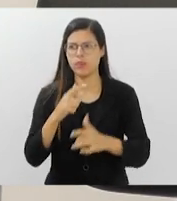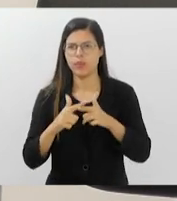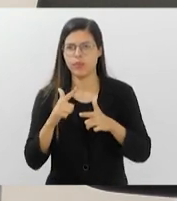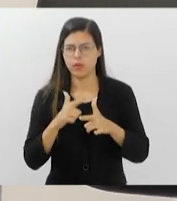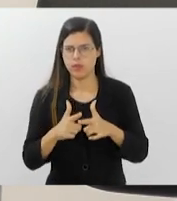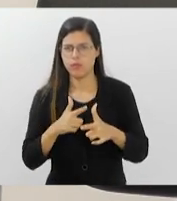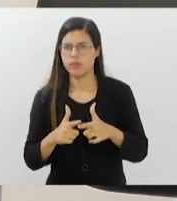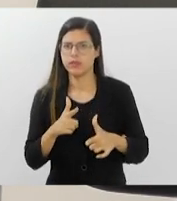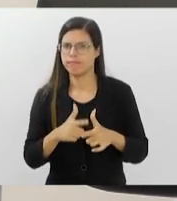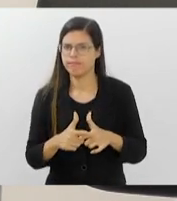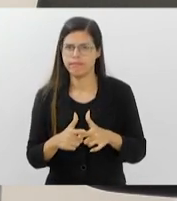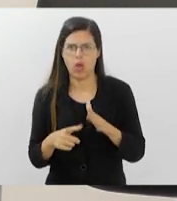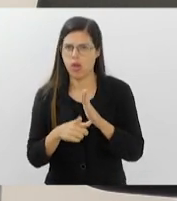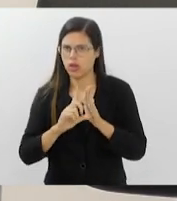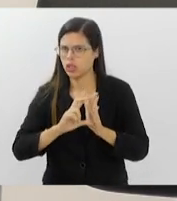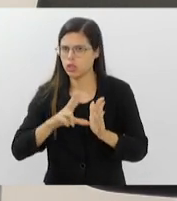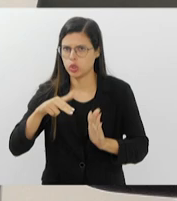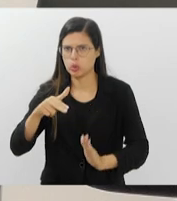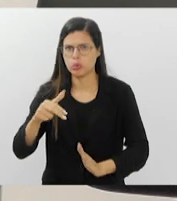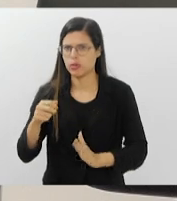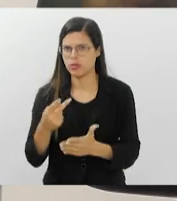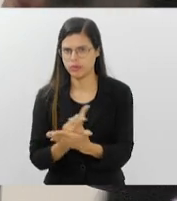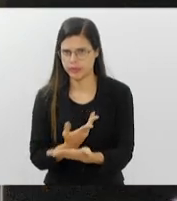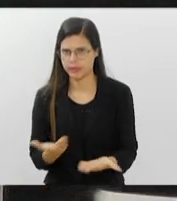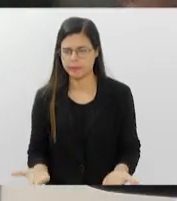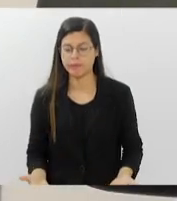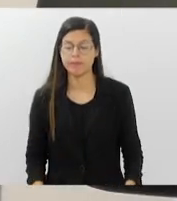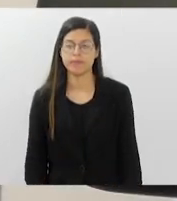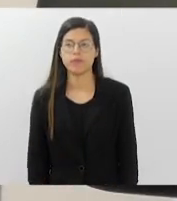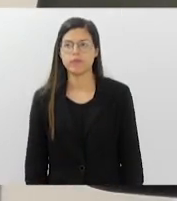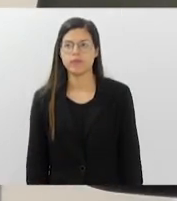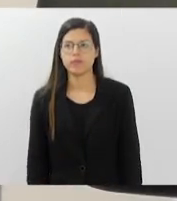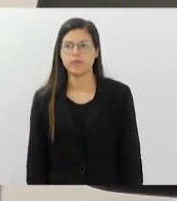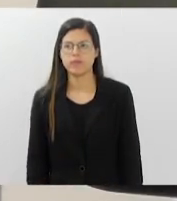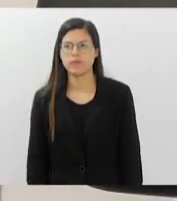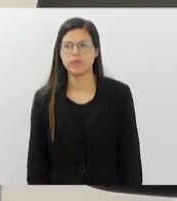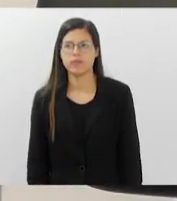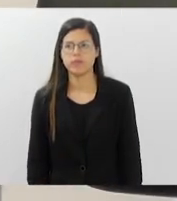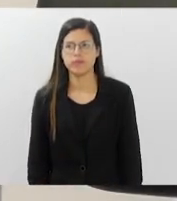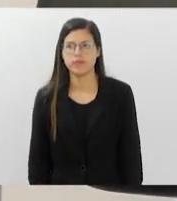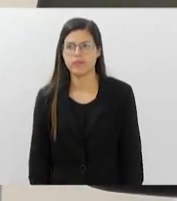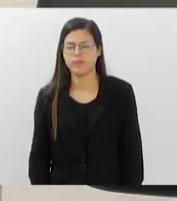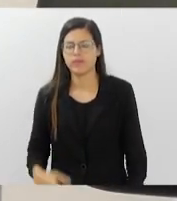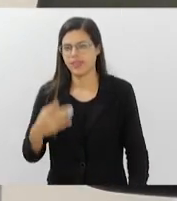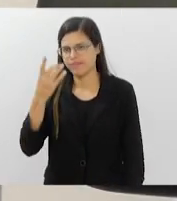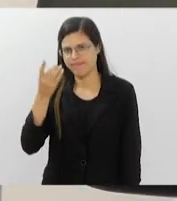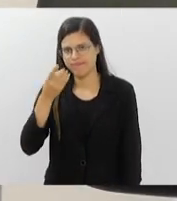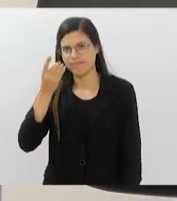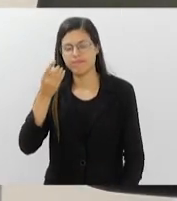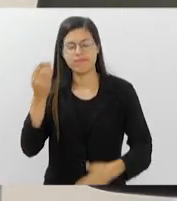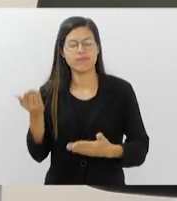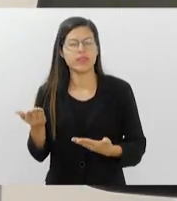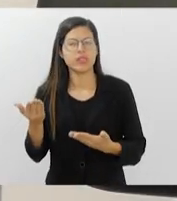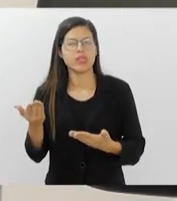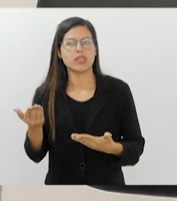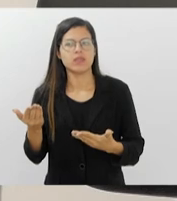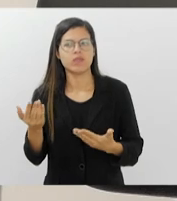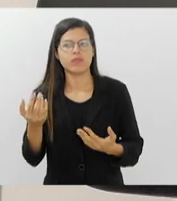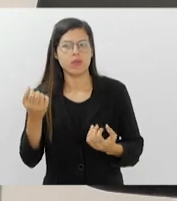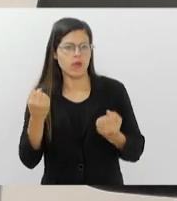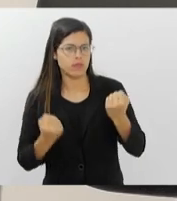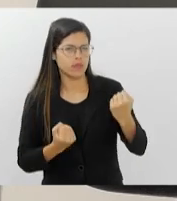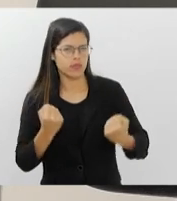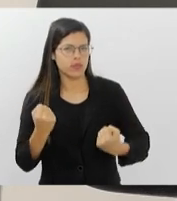sem precedente aí Deputado Marta Rocha eu vinha para cá com um